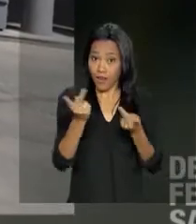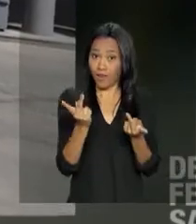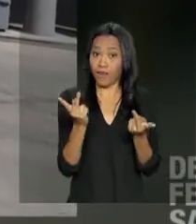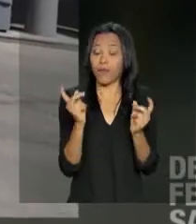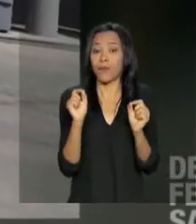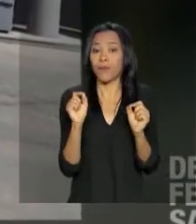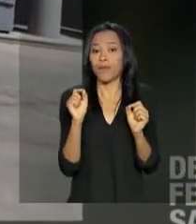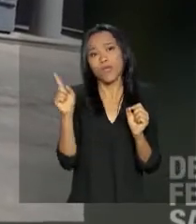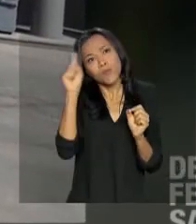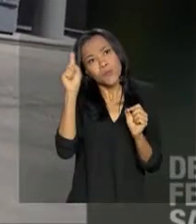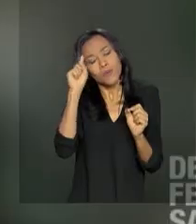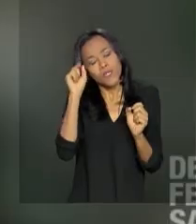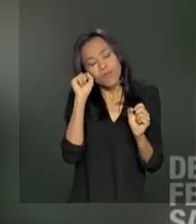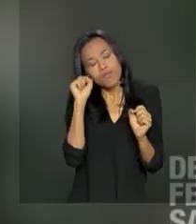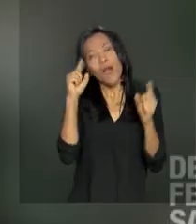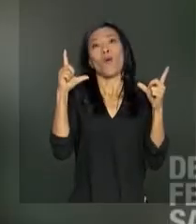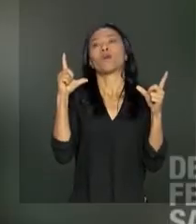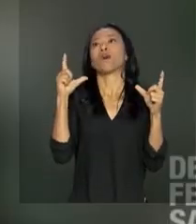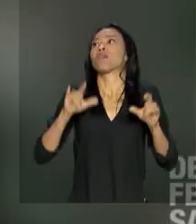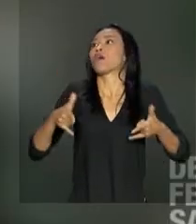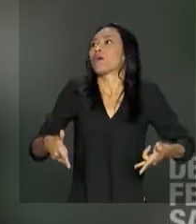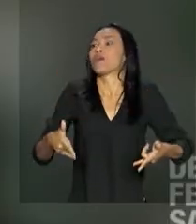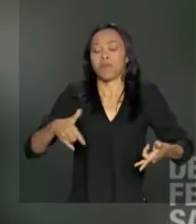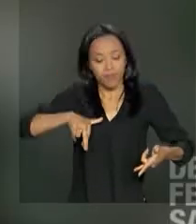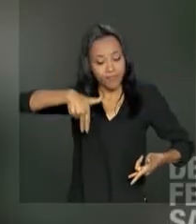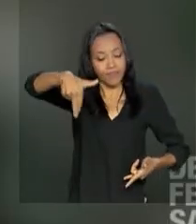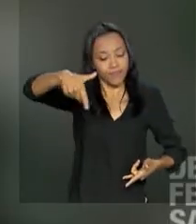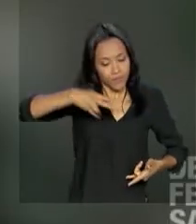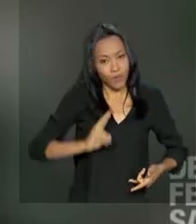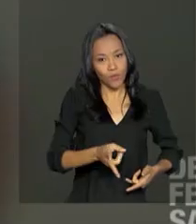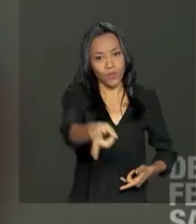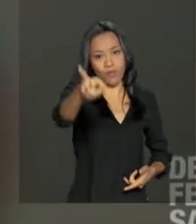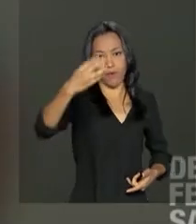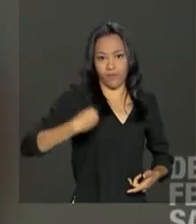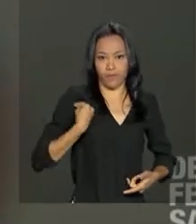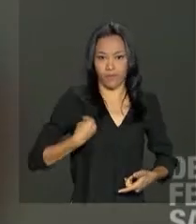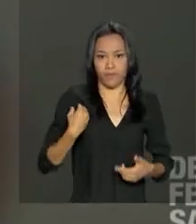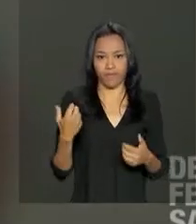te leva a todo dia levantar da cama e seguir em frente na carreira militar.